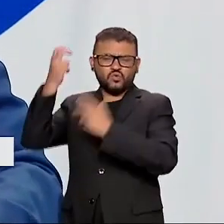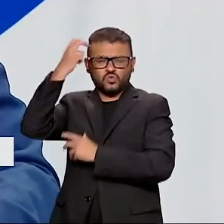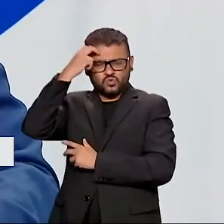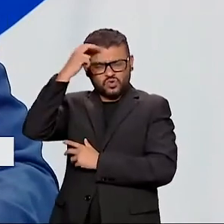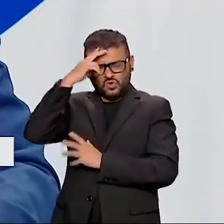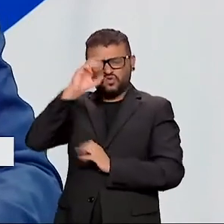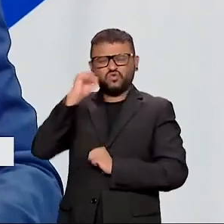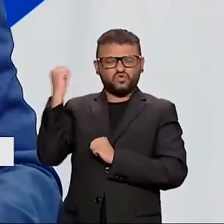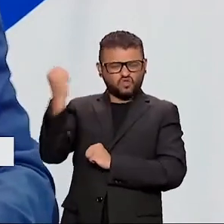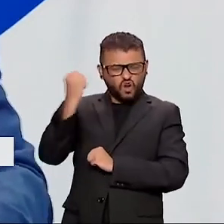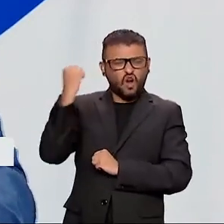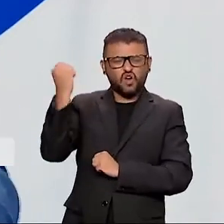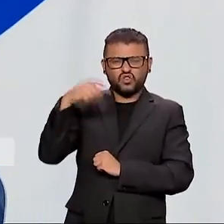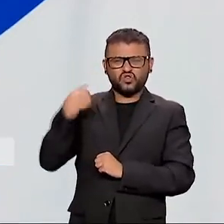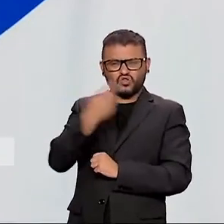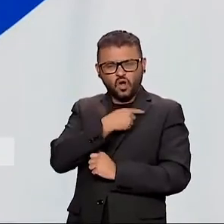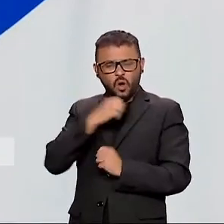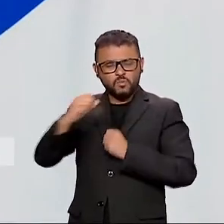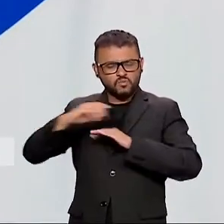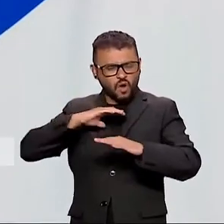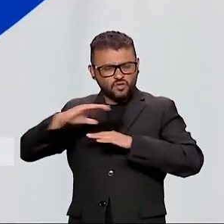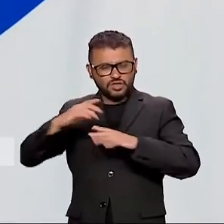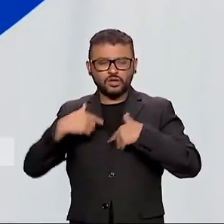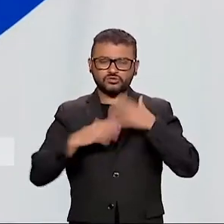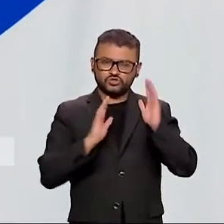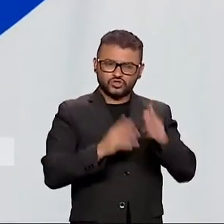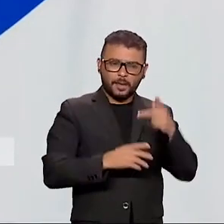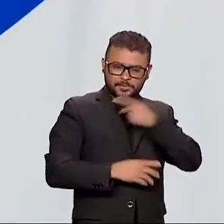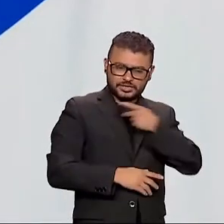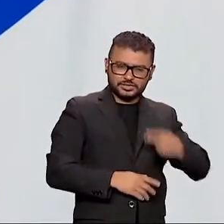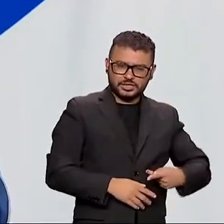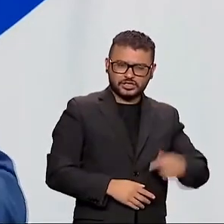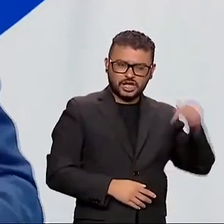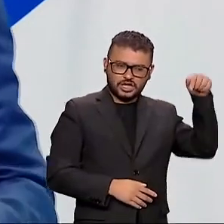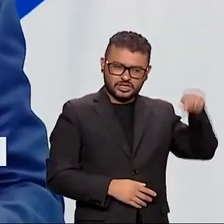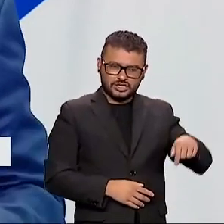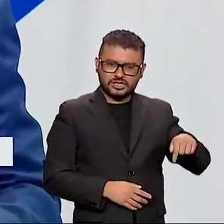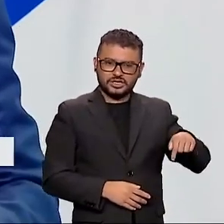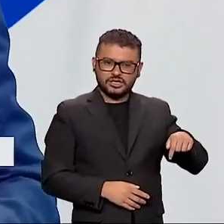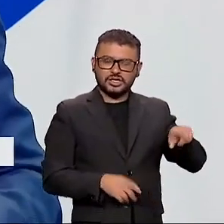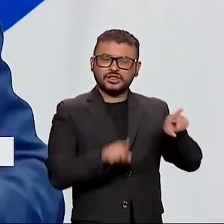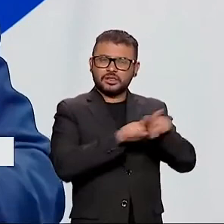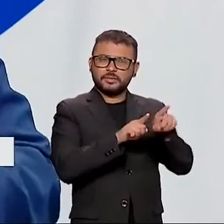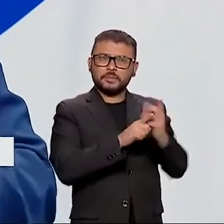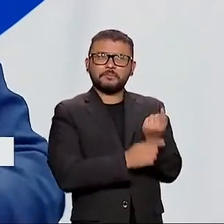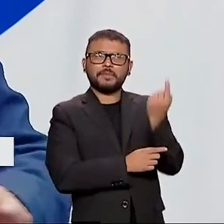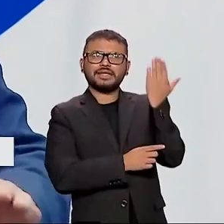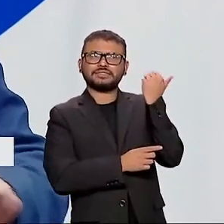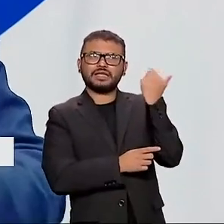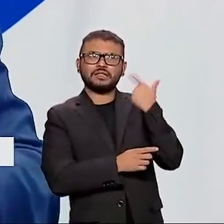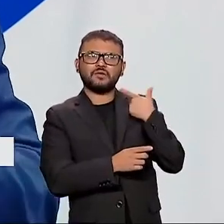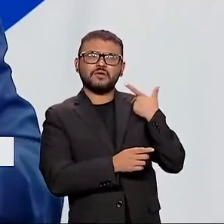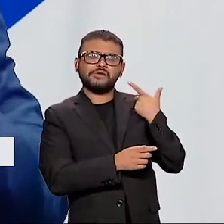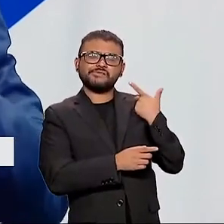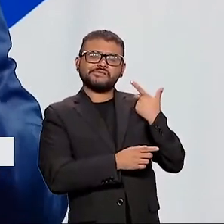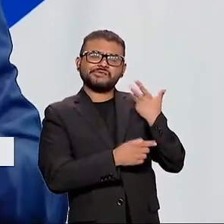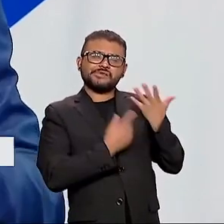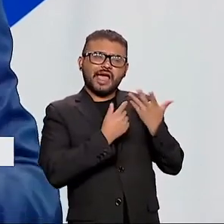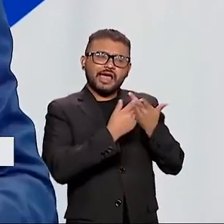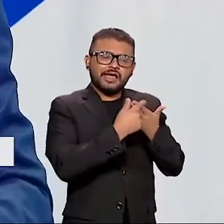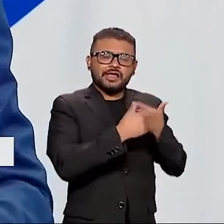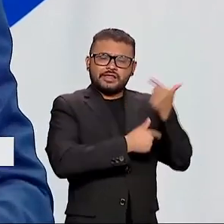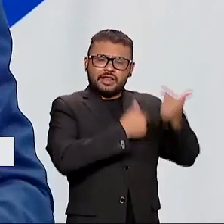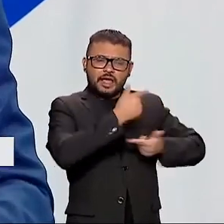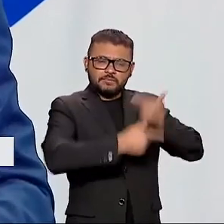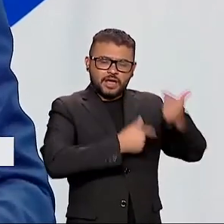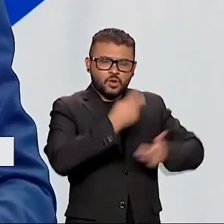muito forte. Eu participei, enquanto presidente, de um evento aqui, com a participação de muitas atividades